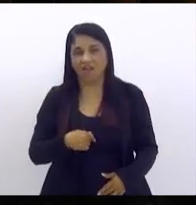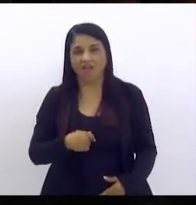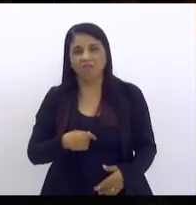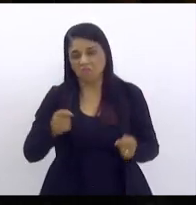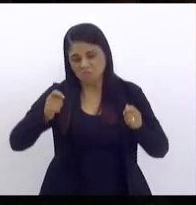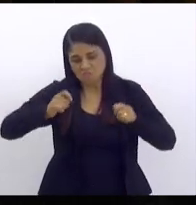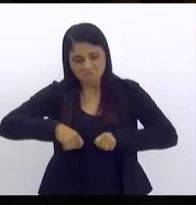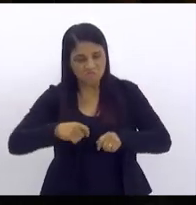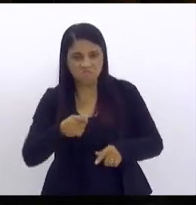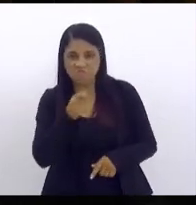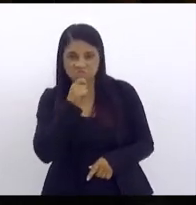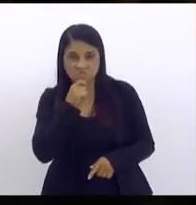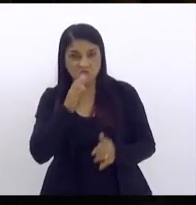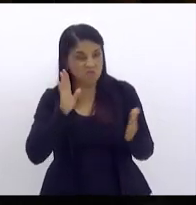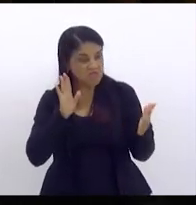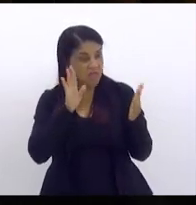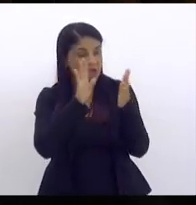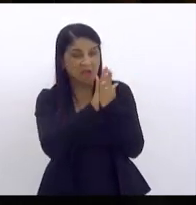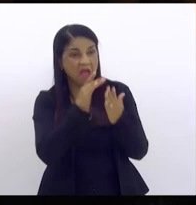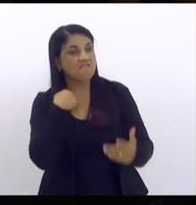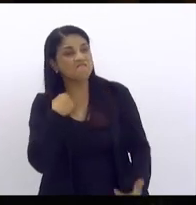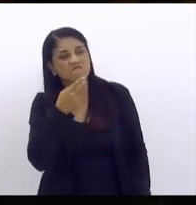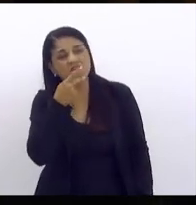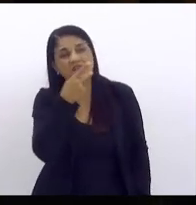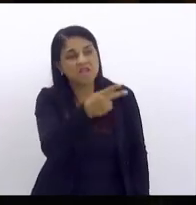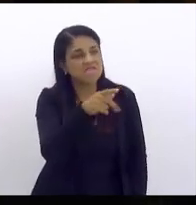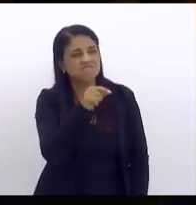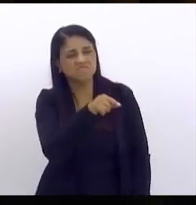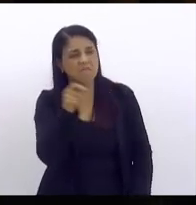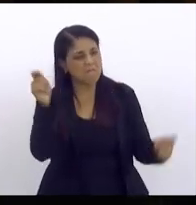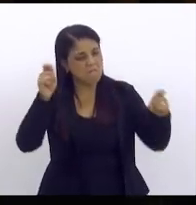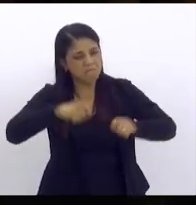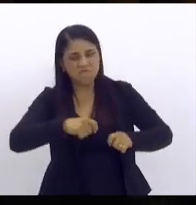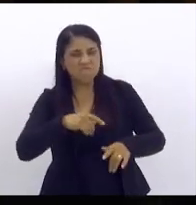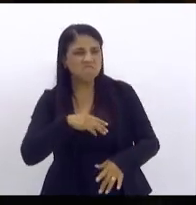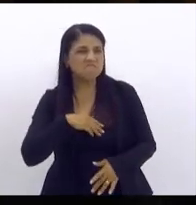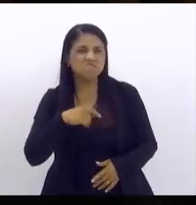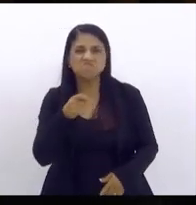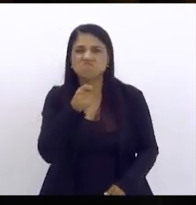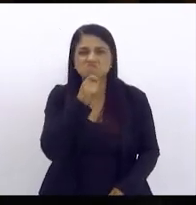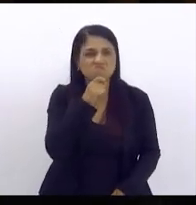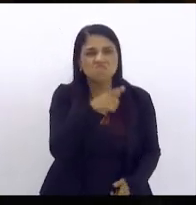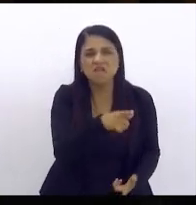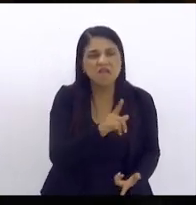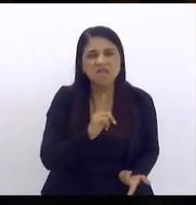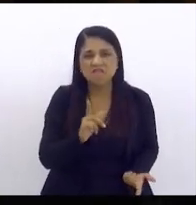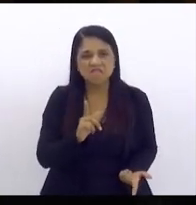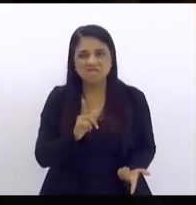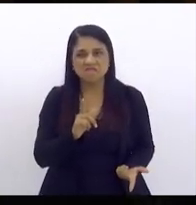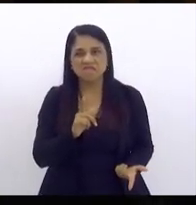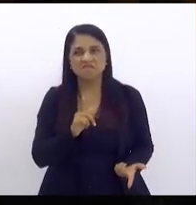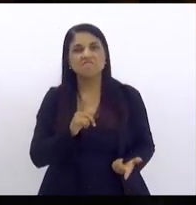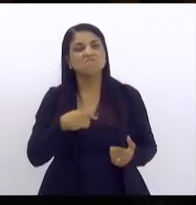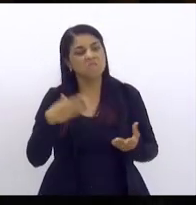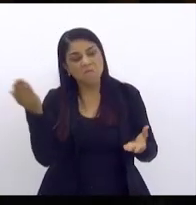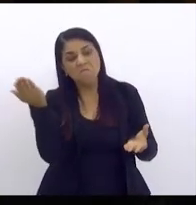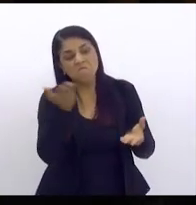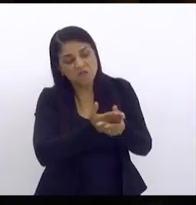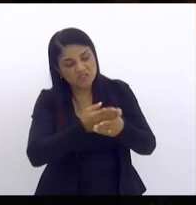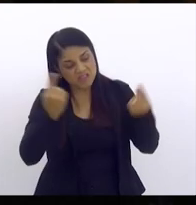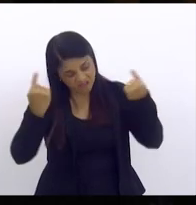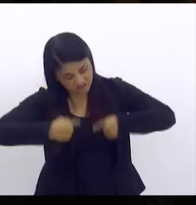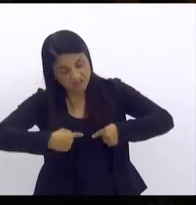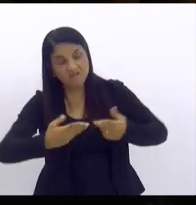na Câmara Municipal, falei que era um frouxo, que era um incompetente, e o desafiei a me processar. Fica aqui mais uma vez o desafio, senhor Breno